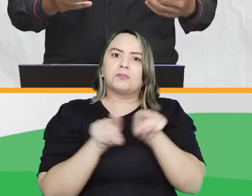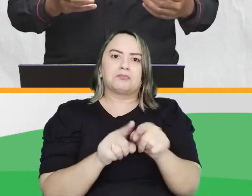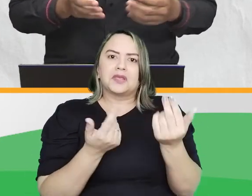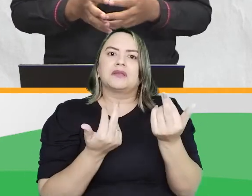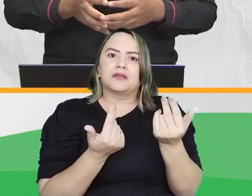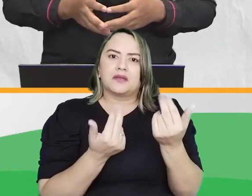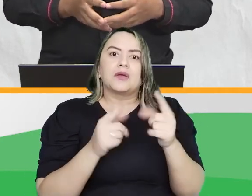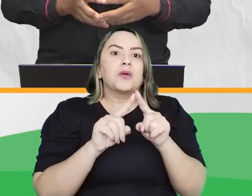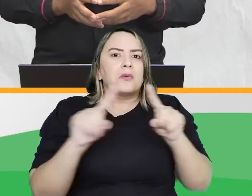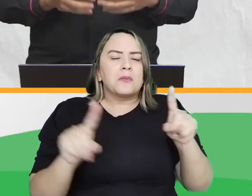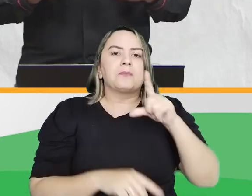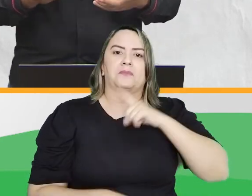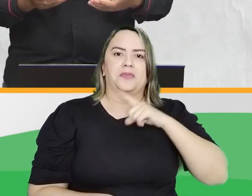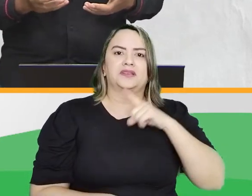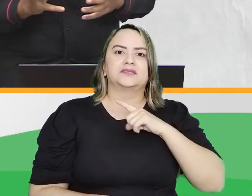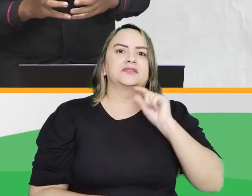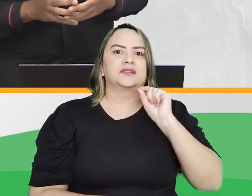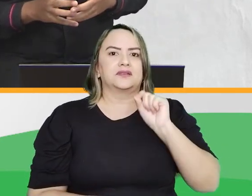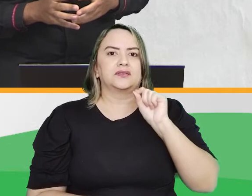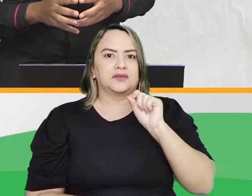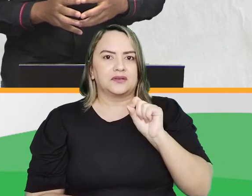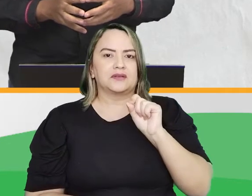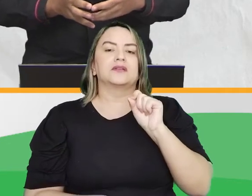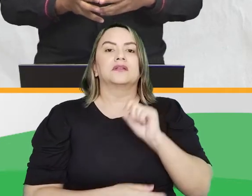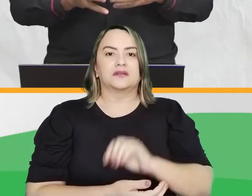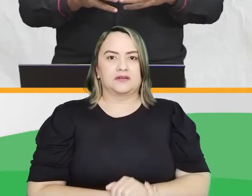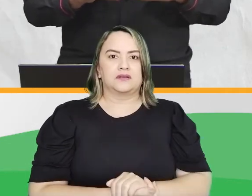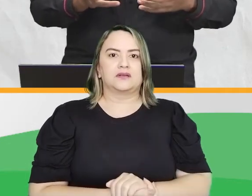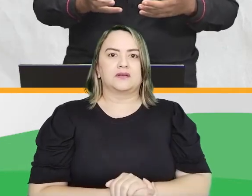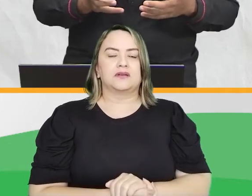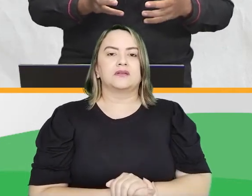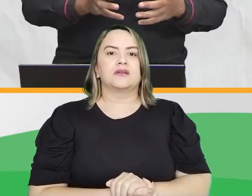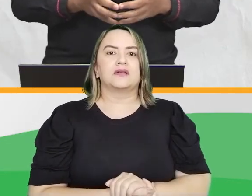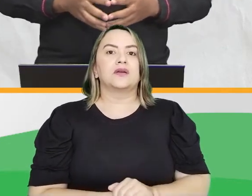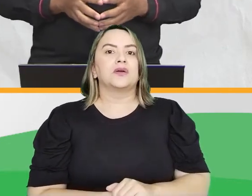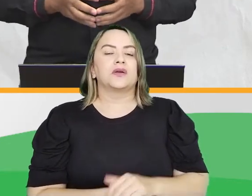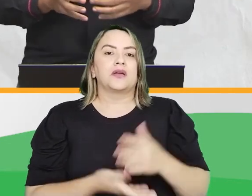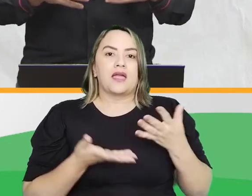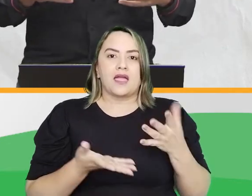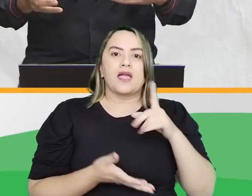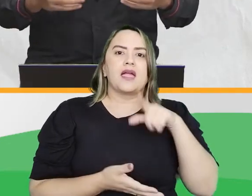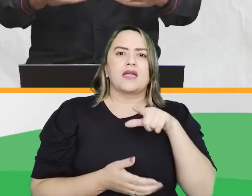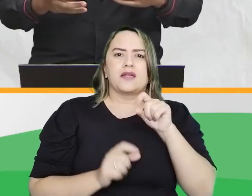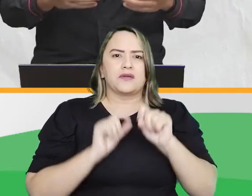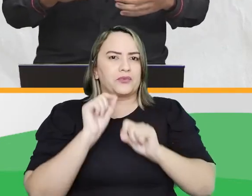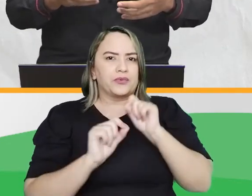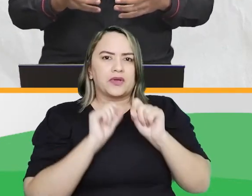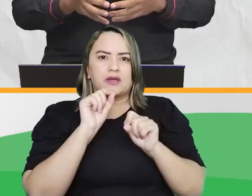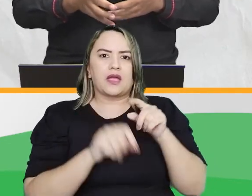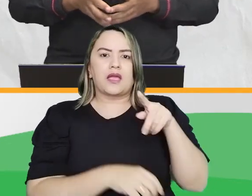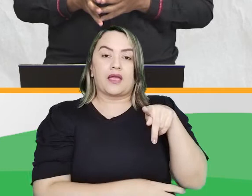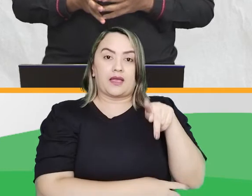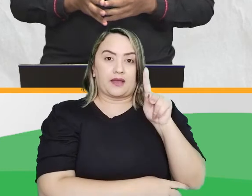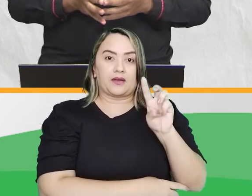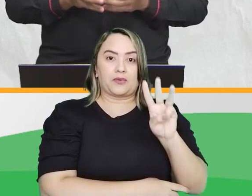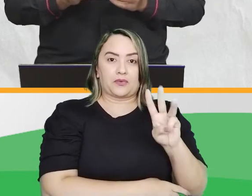também é medida em joule. Mas existe, né, uma unidade de medida muito utilizada, né? Inclusive, nas nossas casas, a energia vem